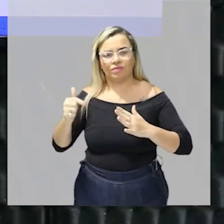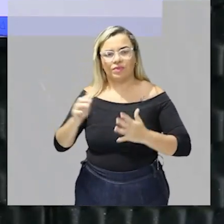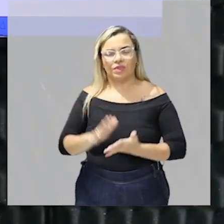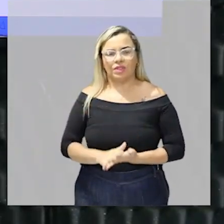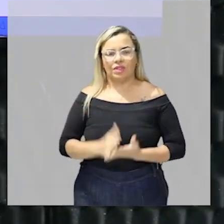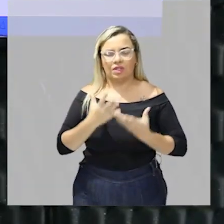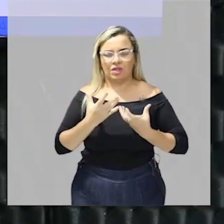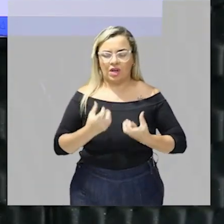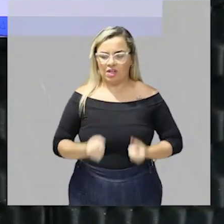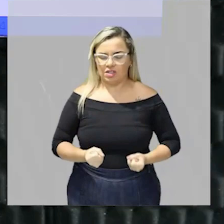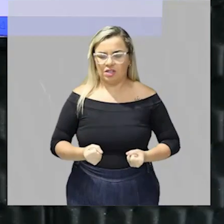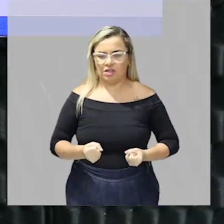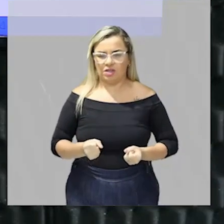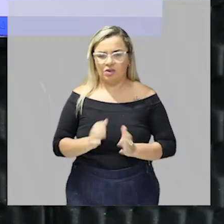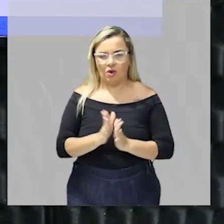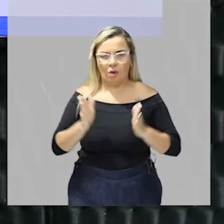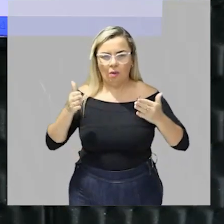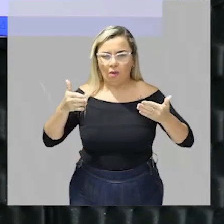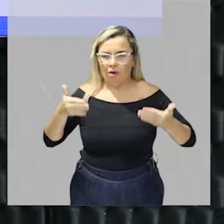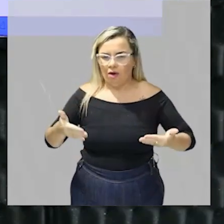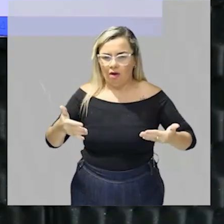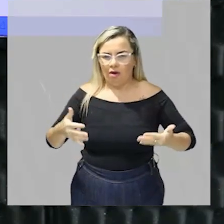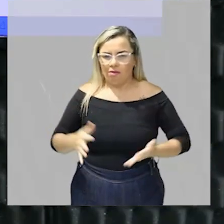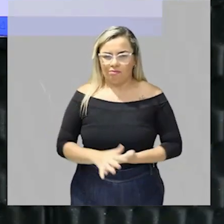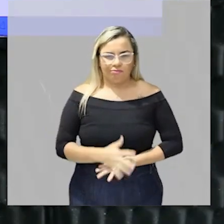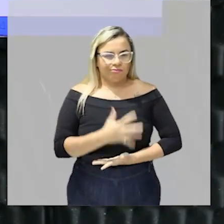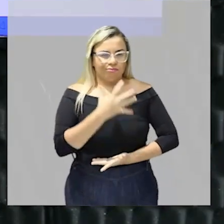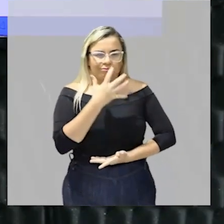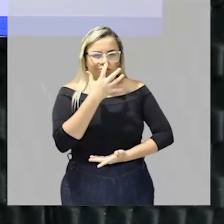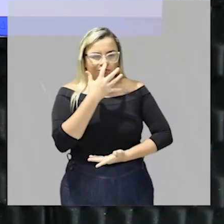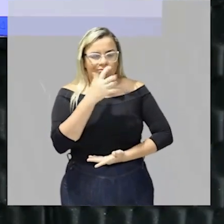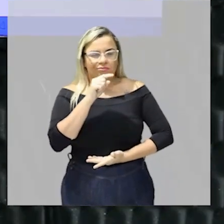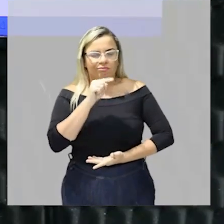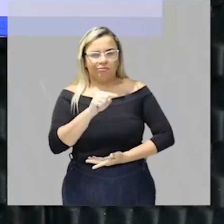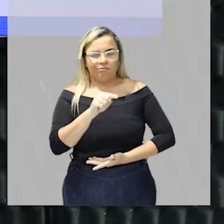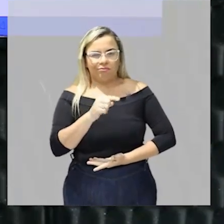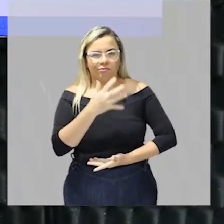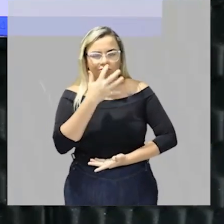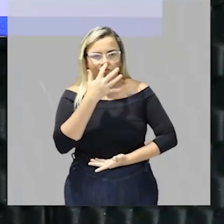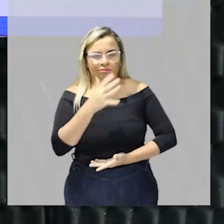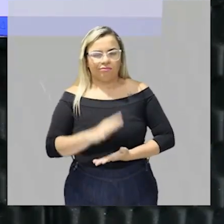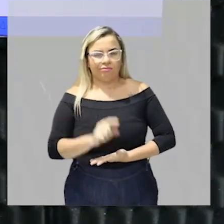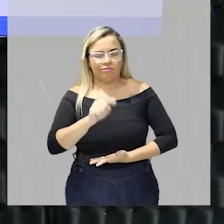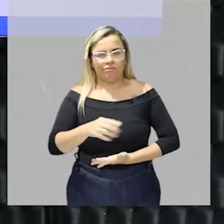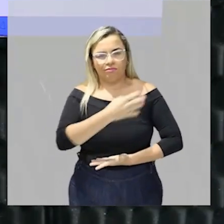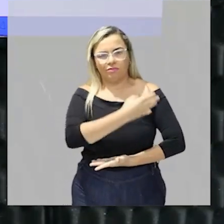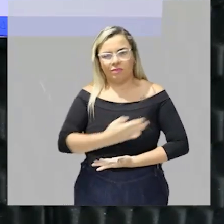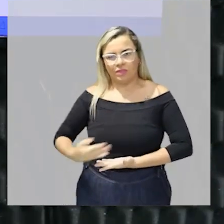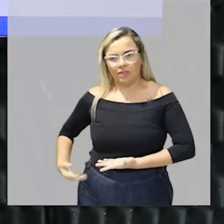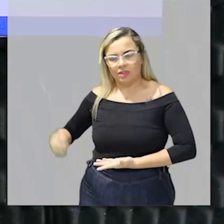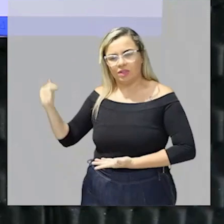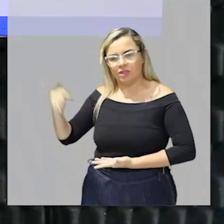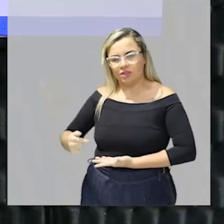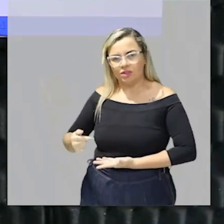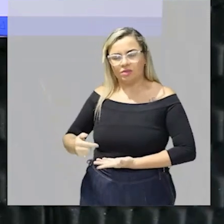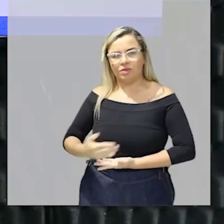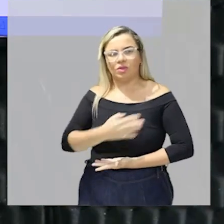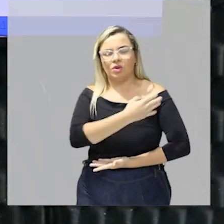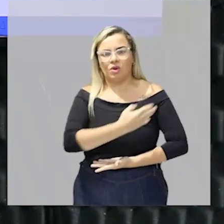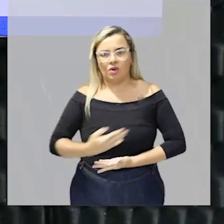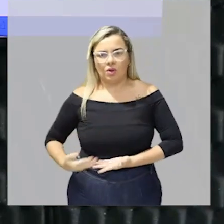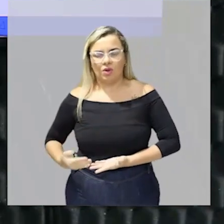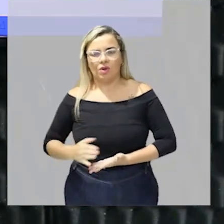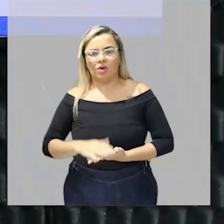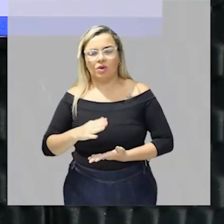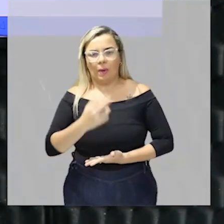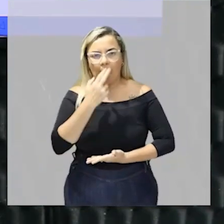Adeptos, seguidores, admiradores dos chamados regime nazi-fascista, ou do que nós chamamos hoje